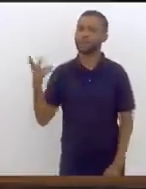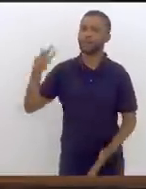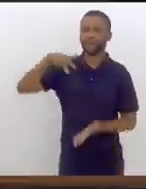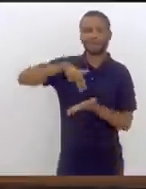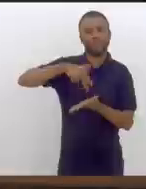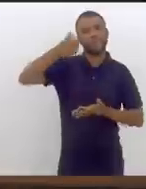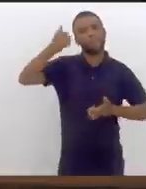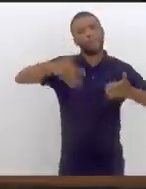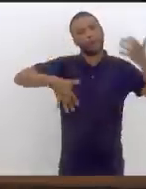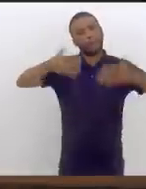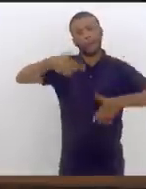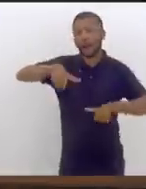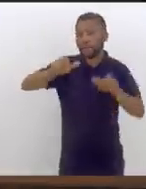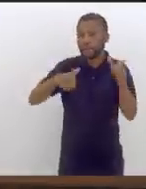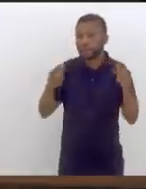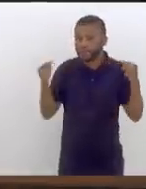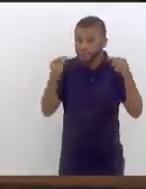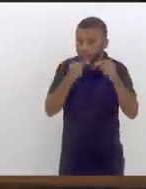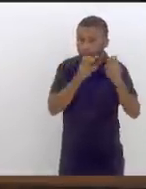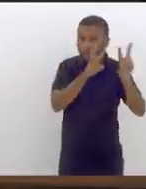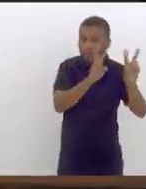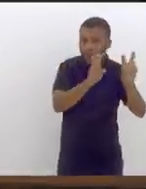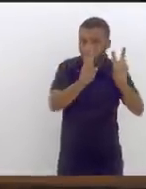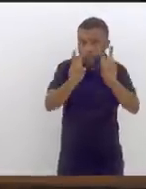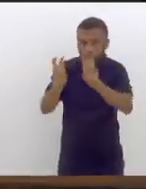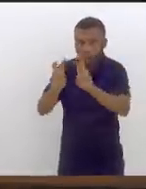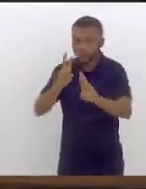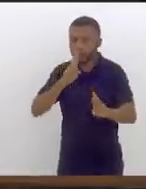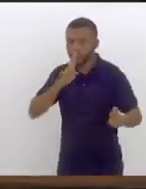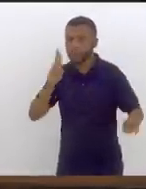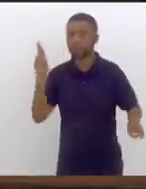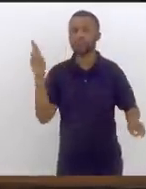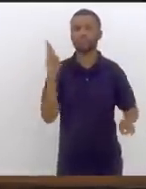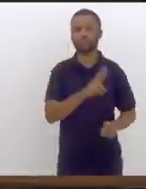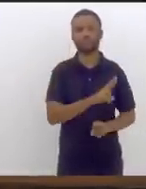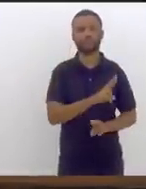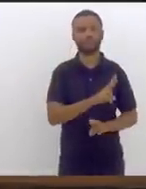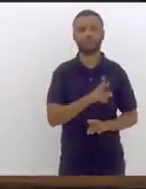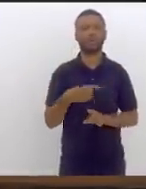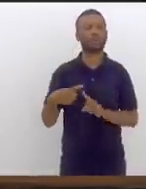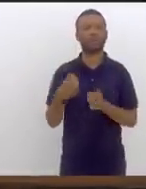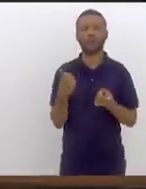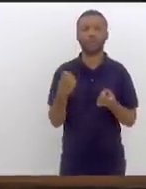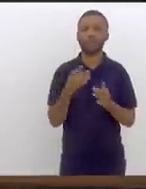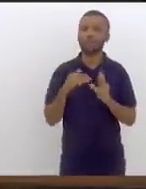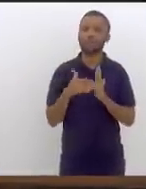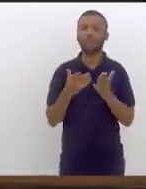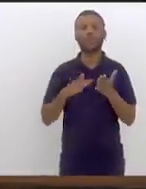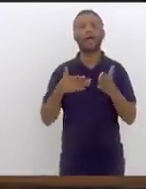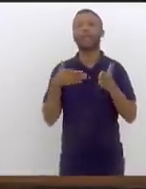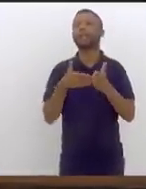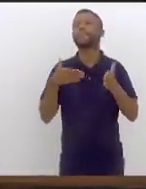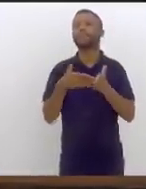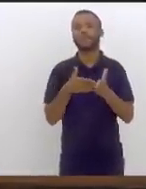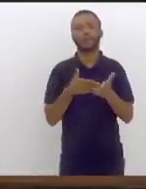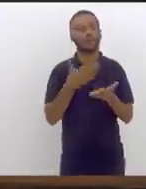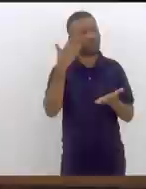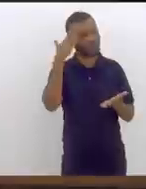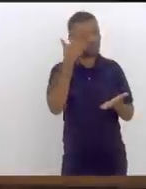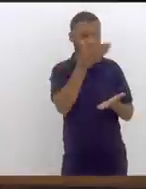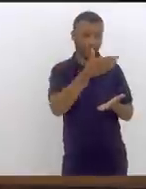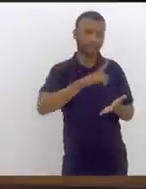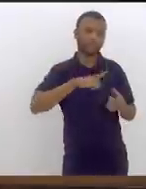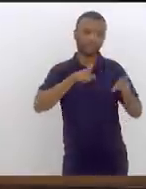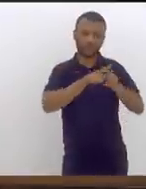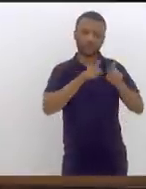trazer as pessoas dentro de cada tema que possa responder porque todo mundo tem limitação e o senhor tem limitação